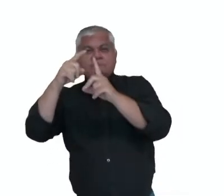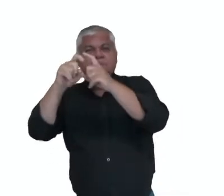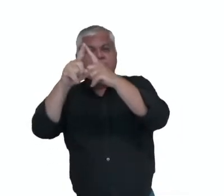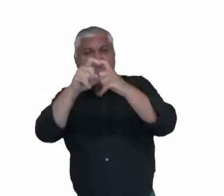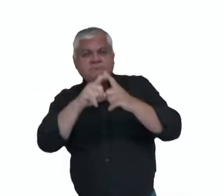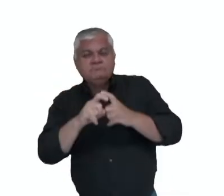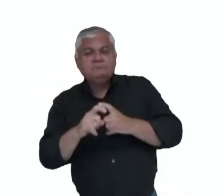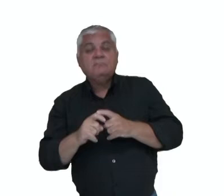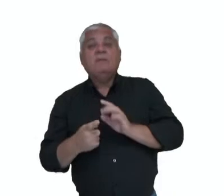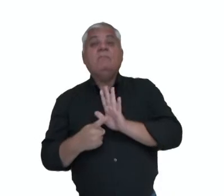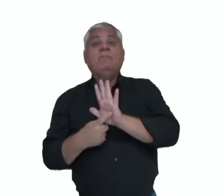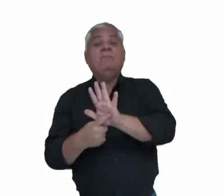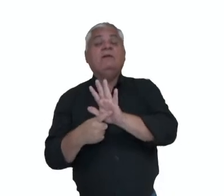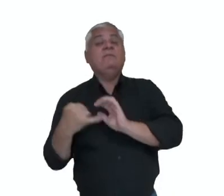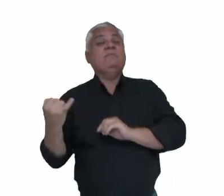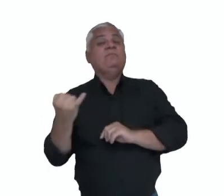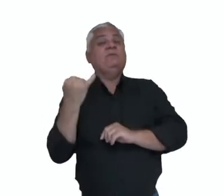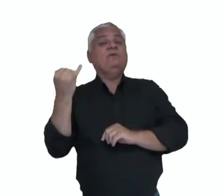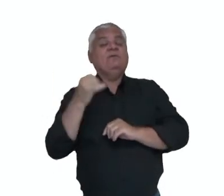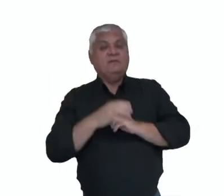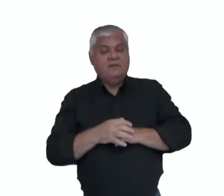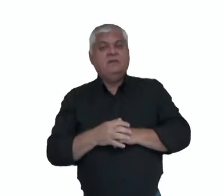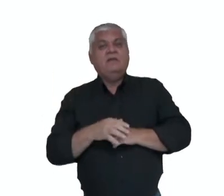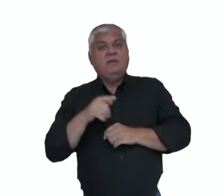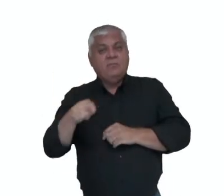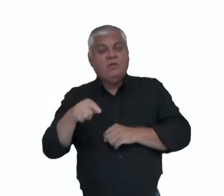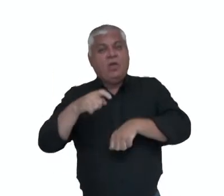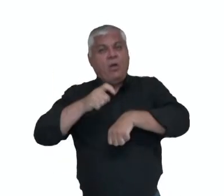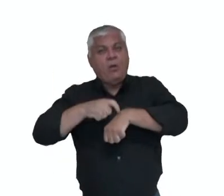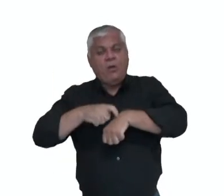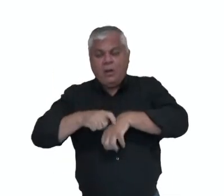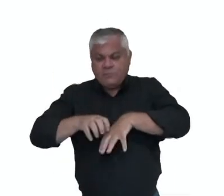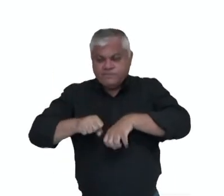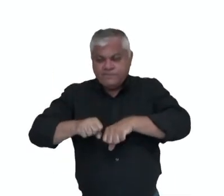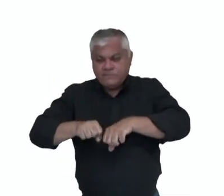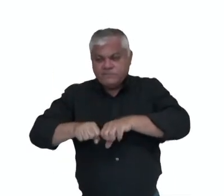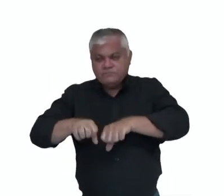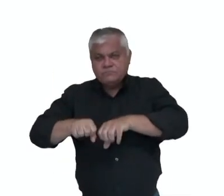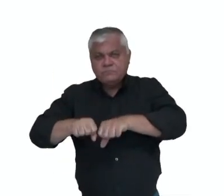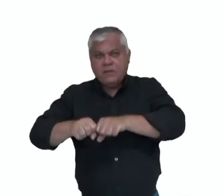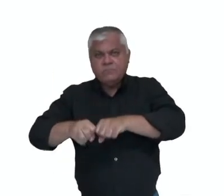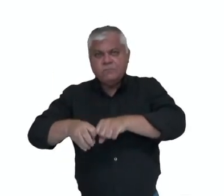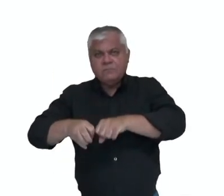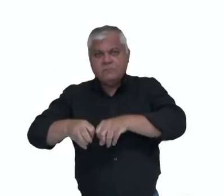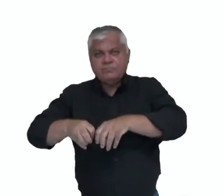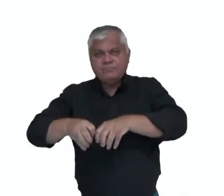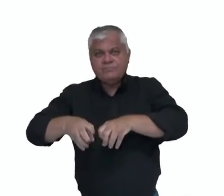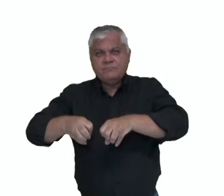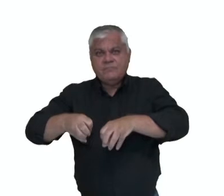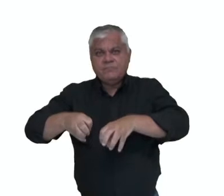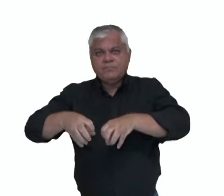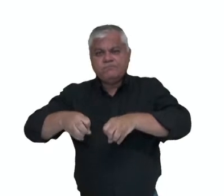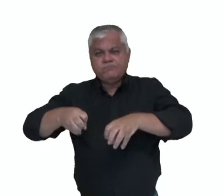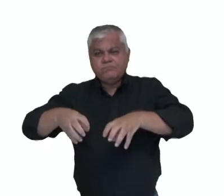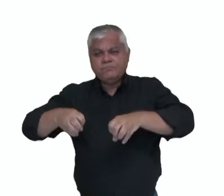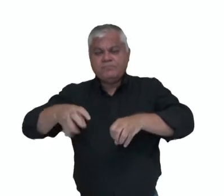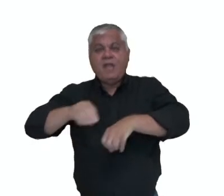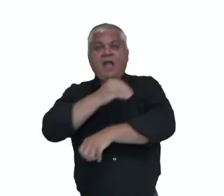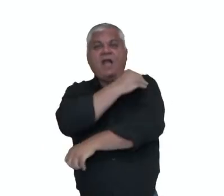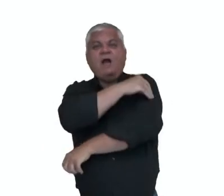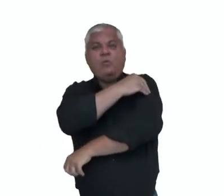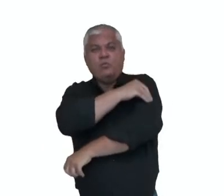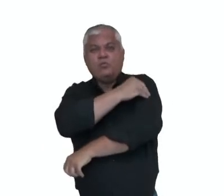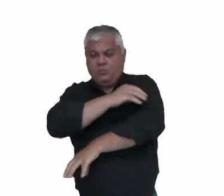o importante é que você entenda que durante a alimentação, né, desse fungo, ele vai sofrer a fermentação alcoólica e vai